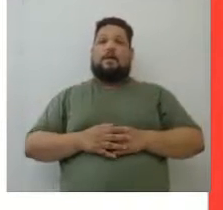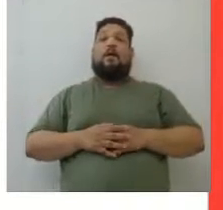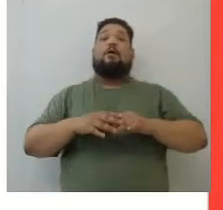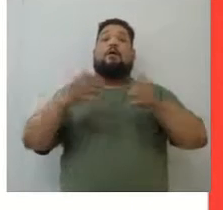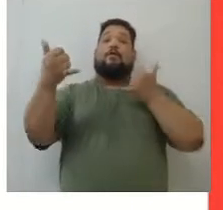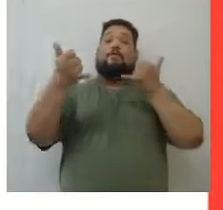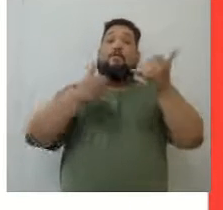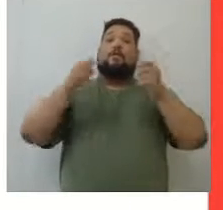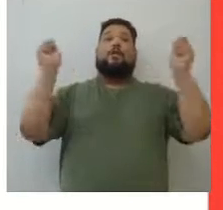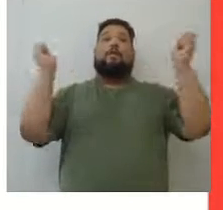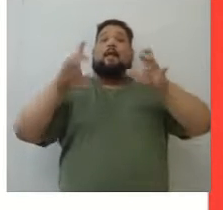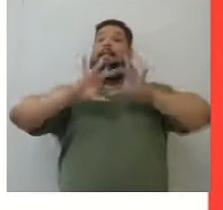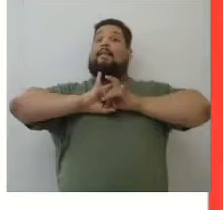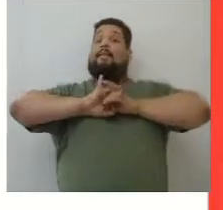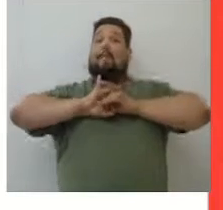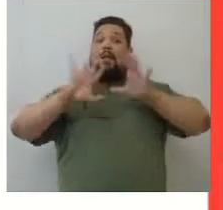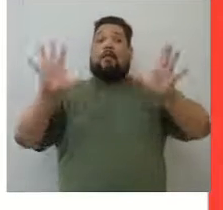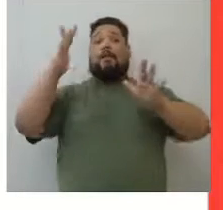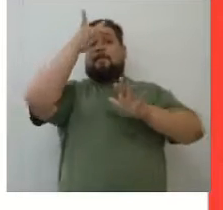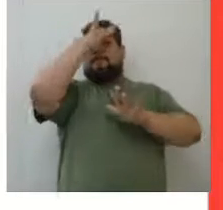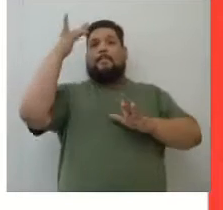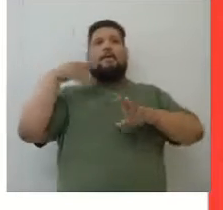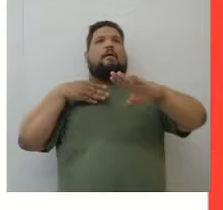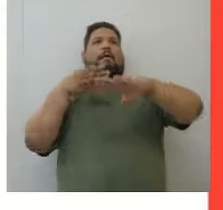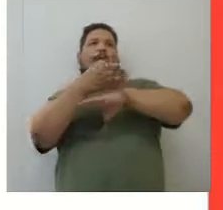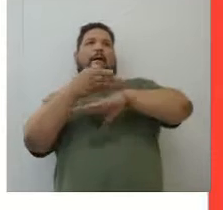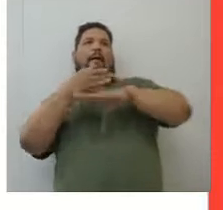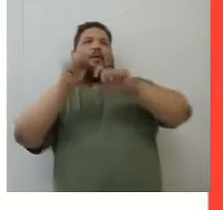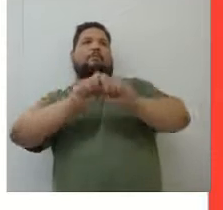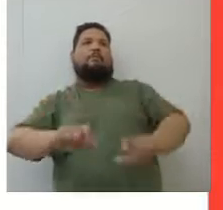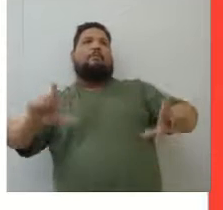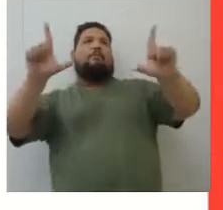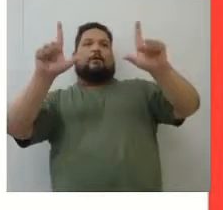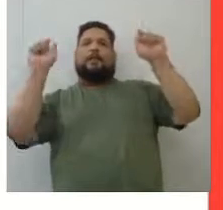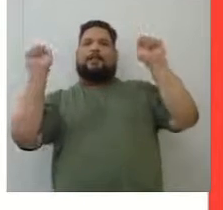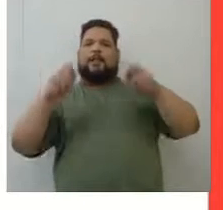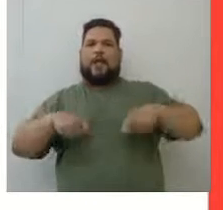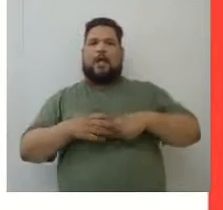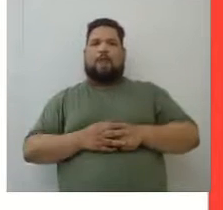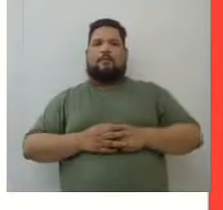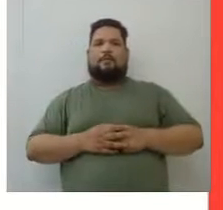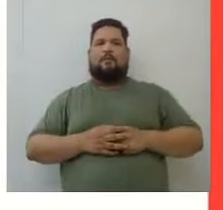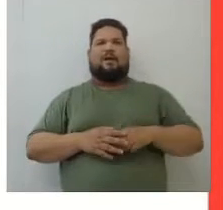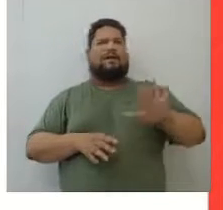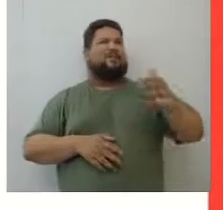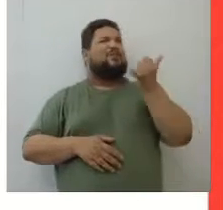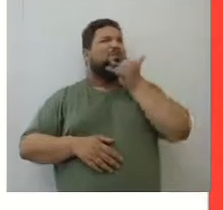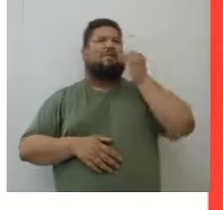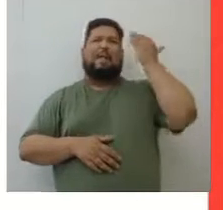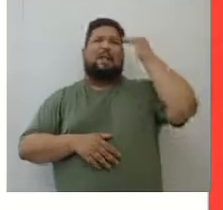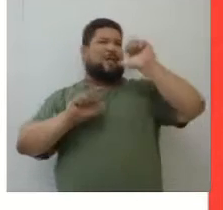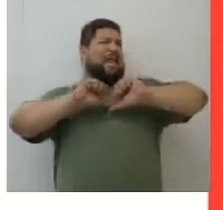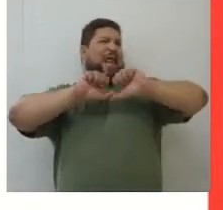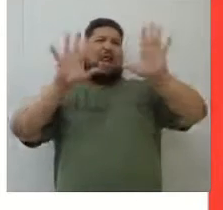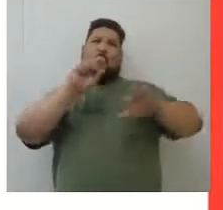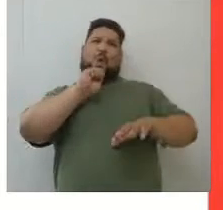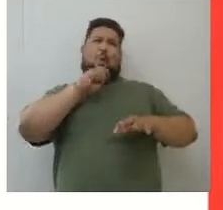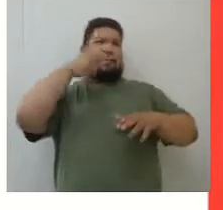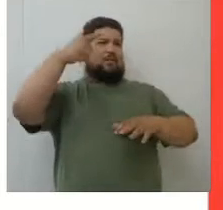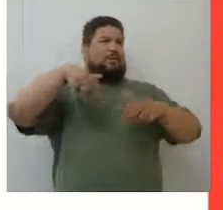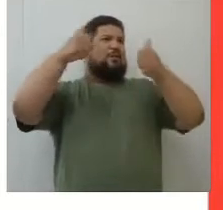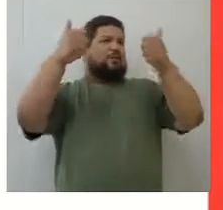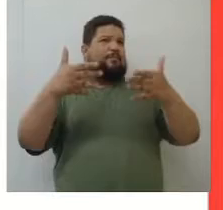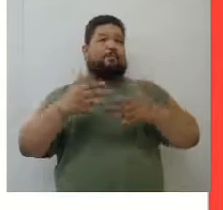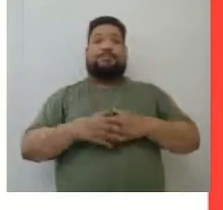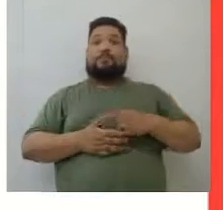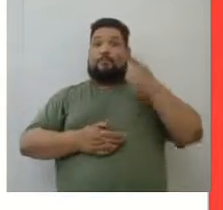vão ficar disponíveis para quem quiser e quem tiver acesso a ela. Então, professor, não entendi nada. Vamos lá. A